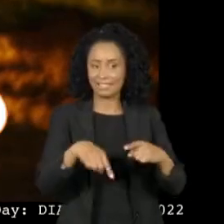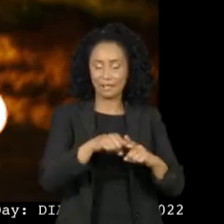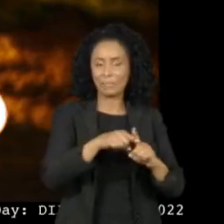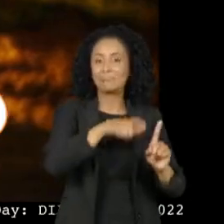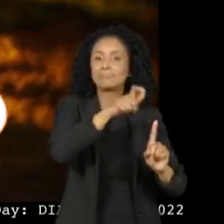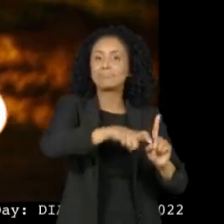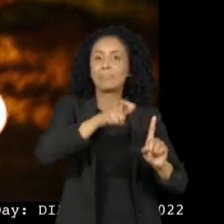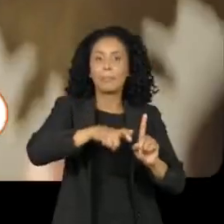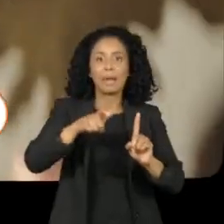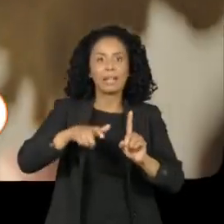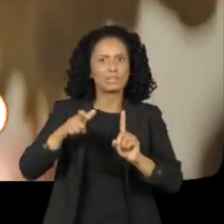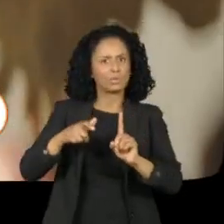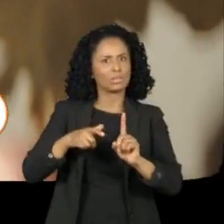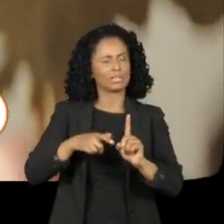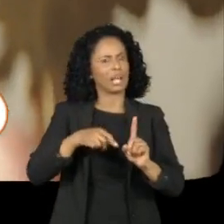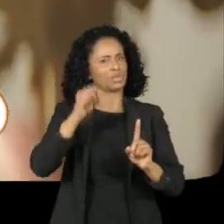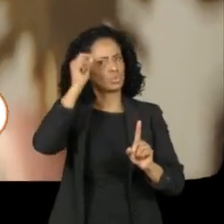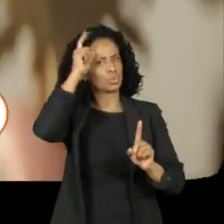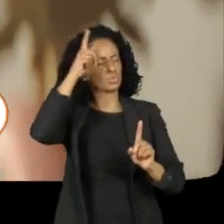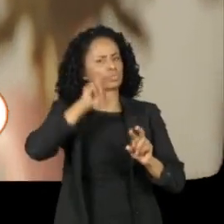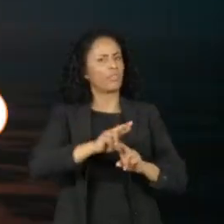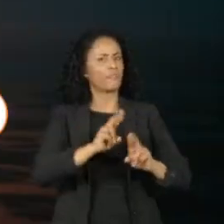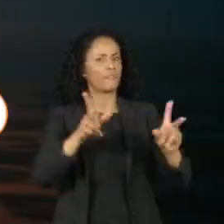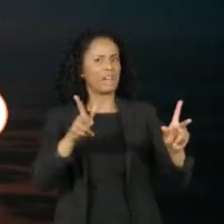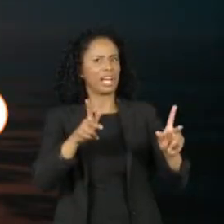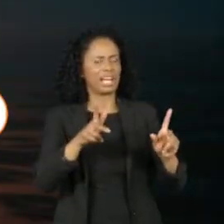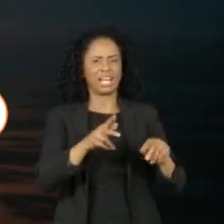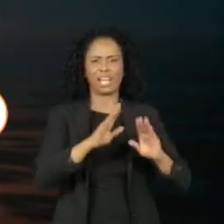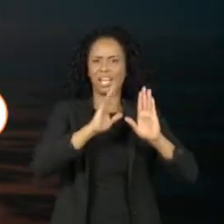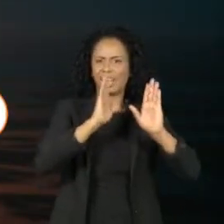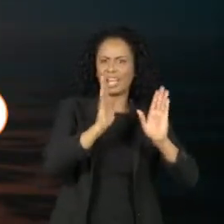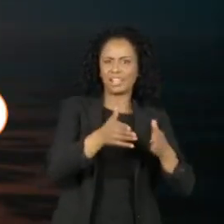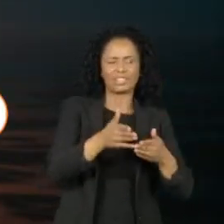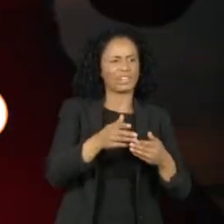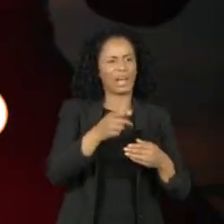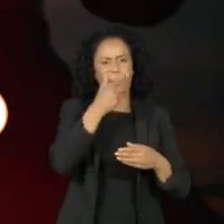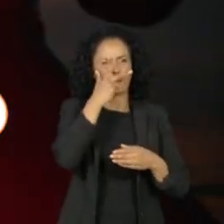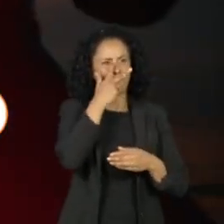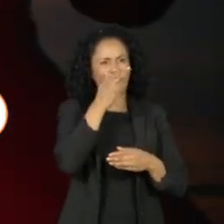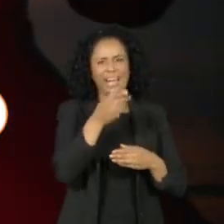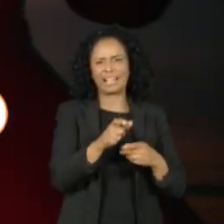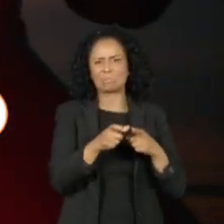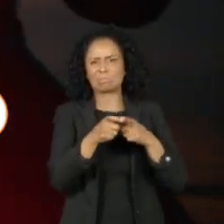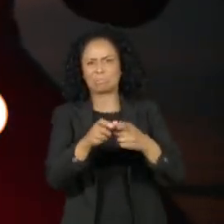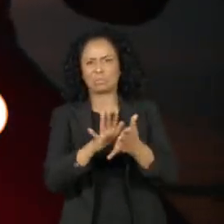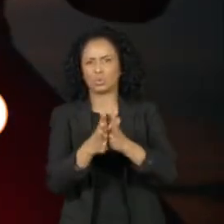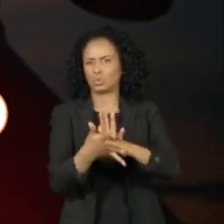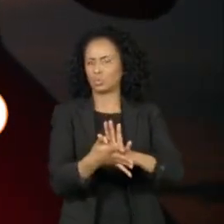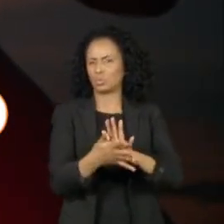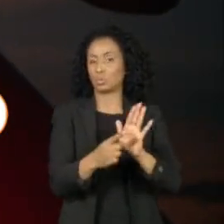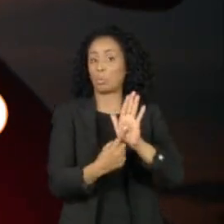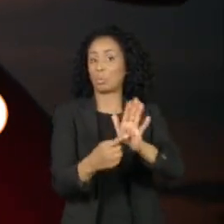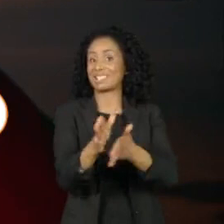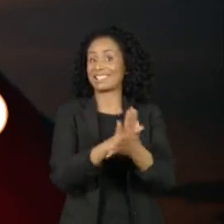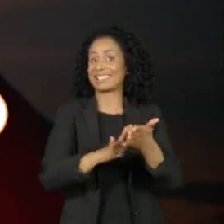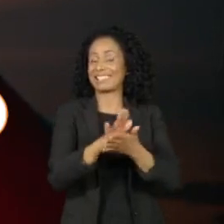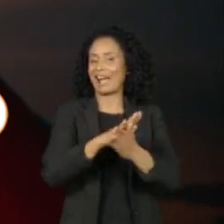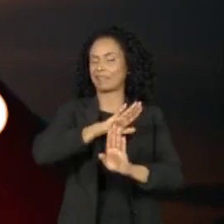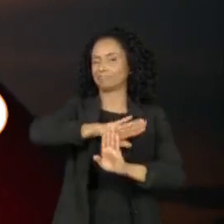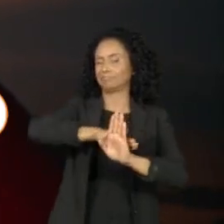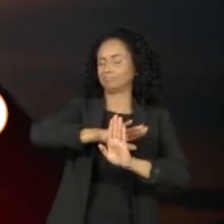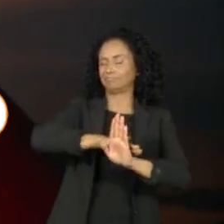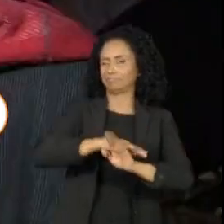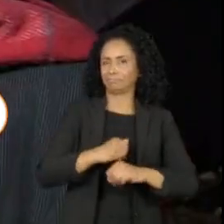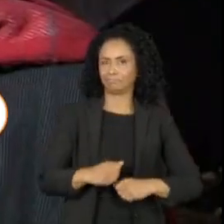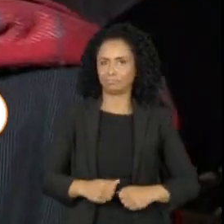personagens e culturas que foram colocados à margem ou foram apagados dos registros oficiais. É extremamente importante